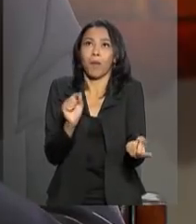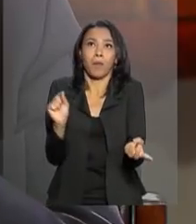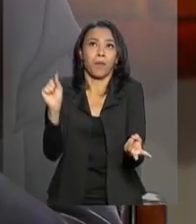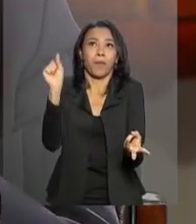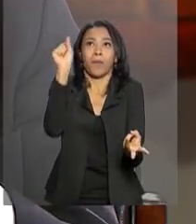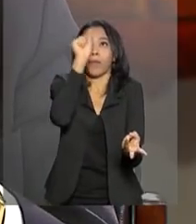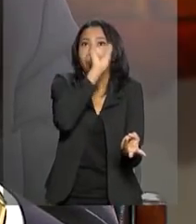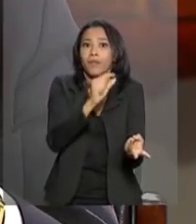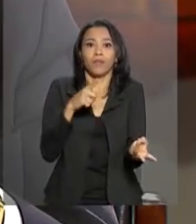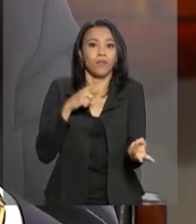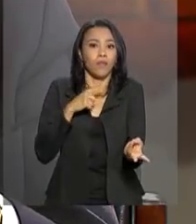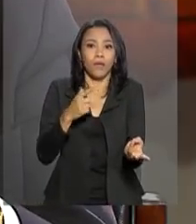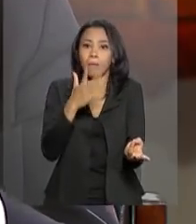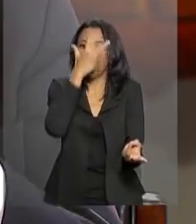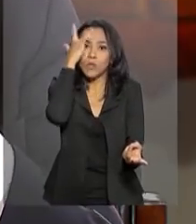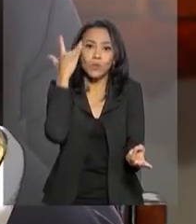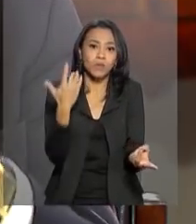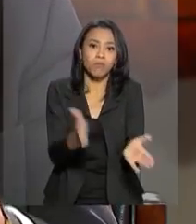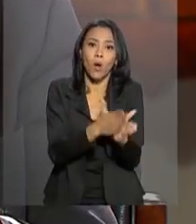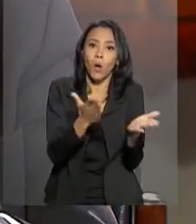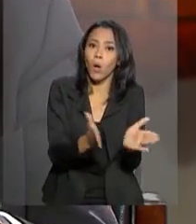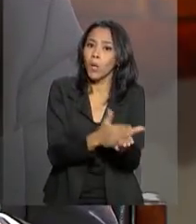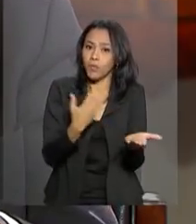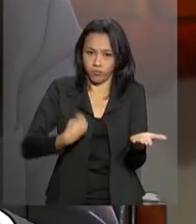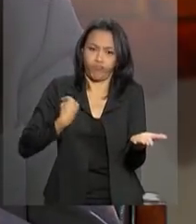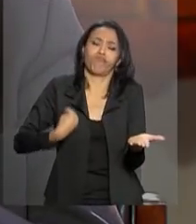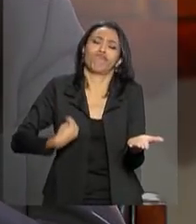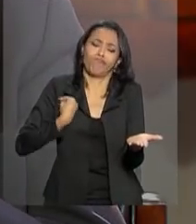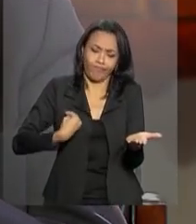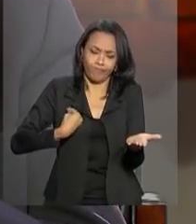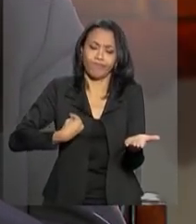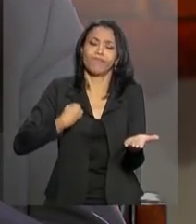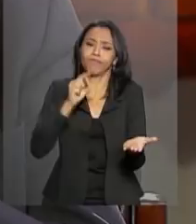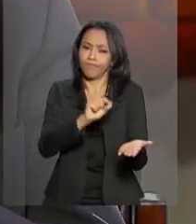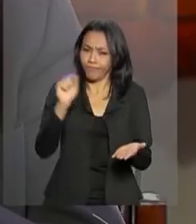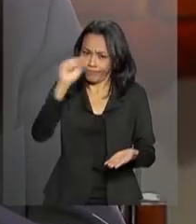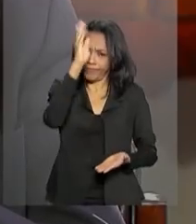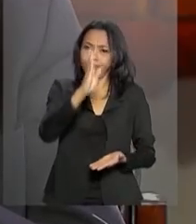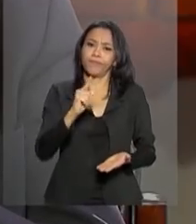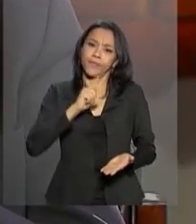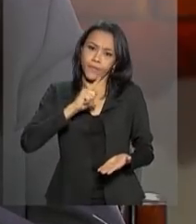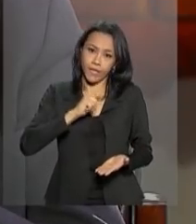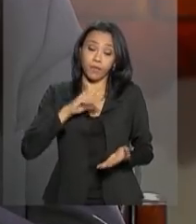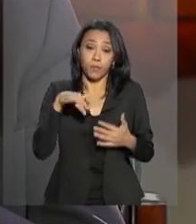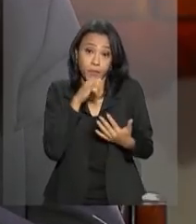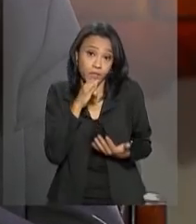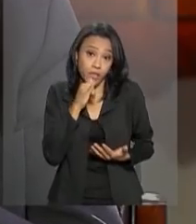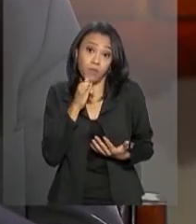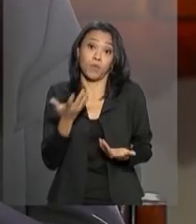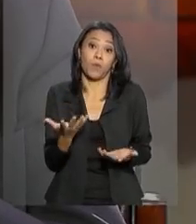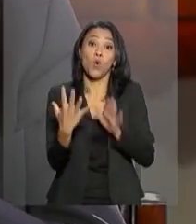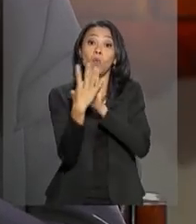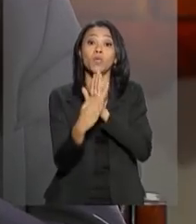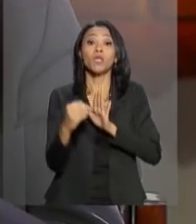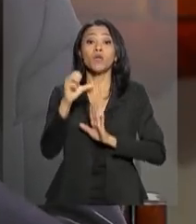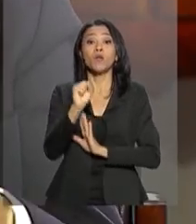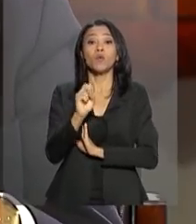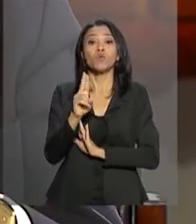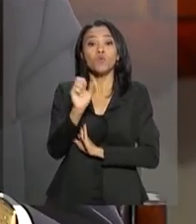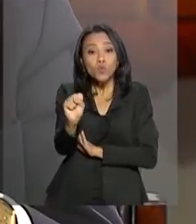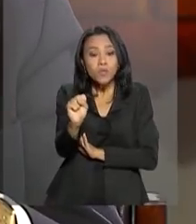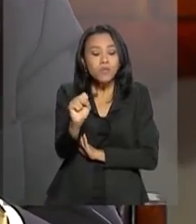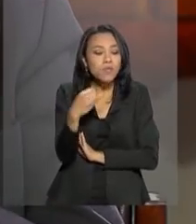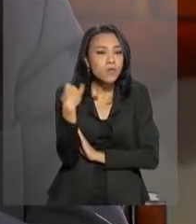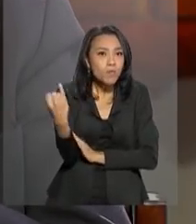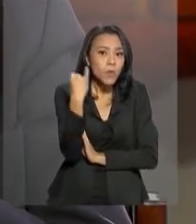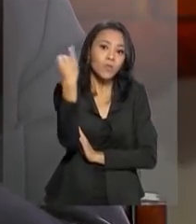da população muito vulneráveis, a pobreza ainda existe no país. Então, sistema, por exemplo, o SUS, o Sistema Único de Saúde, é